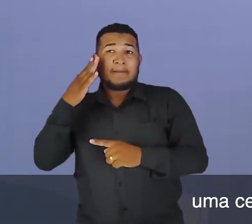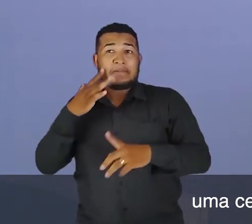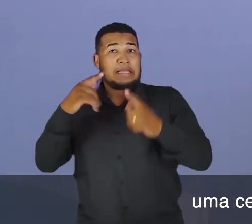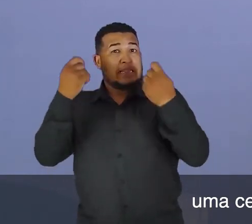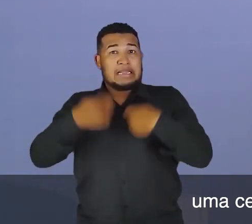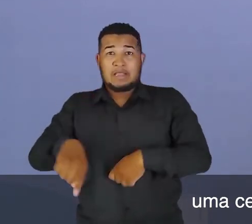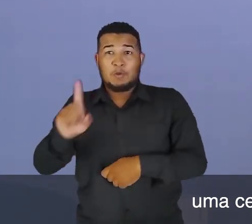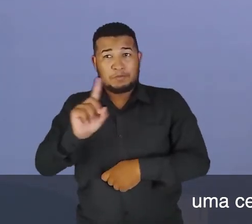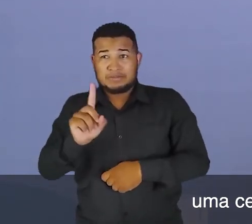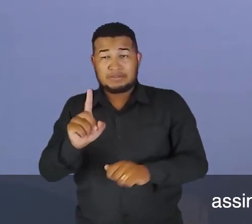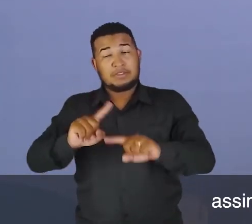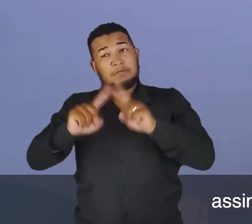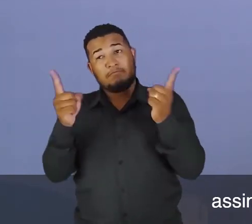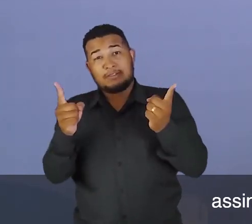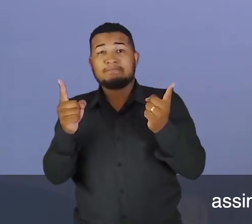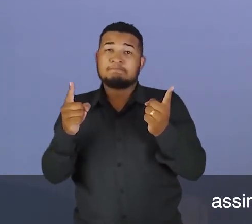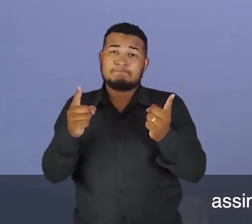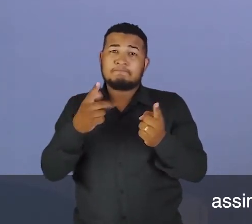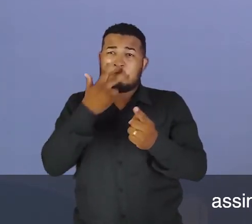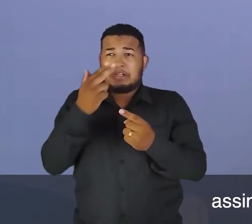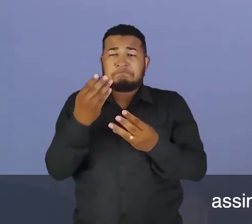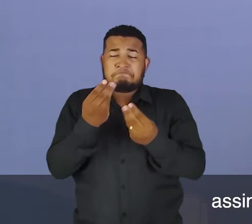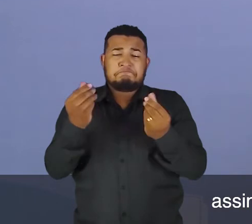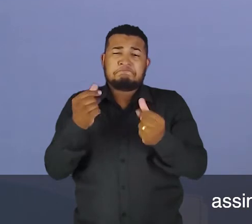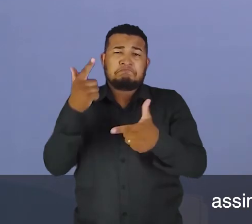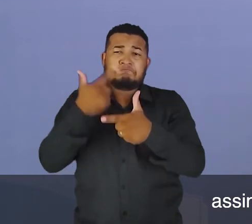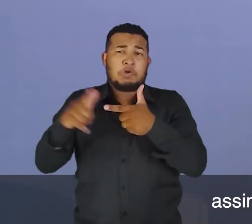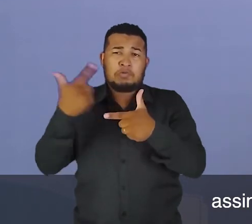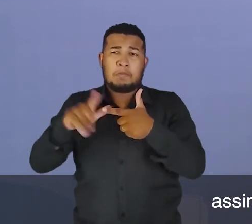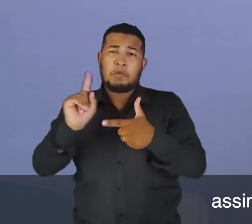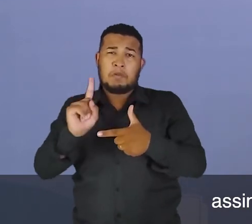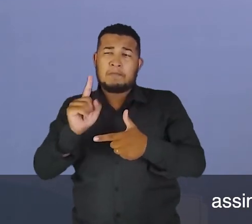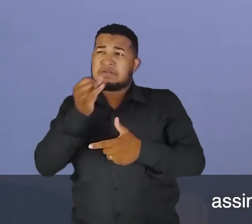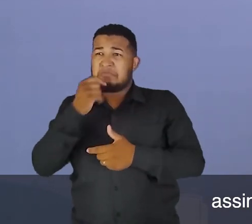precisamos e mesmo assim não nos importamos com esse